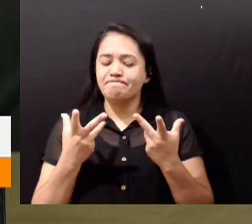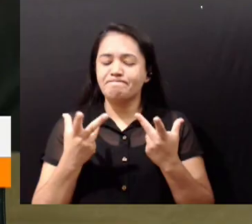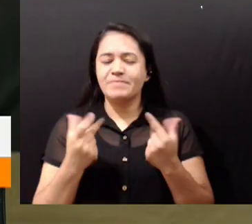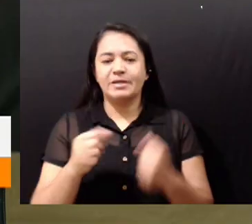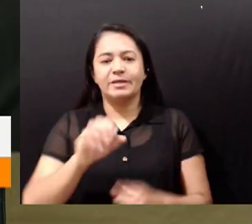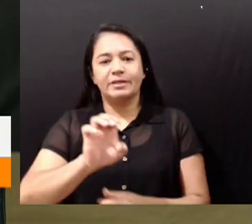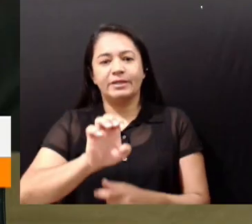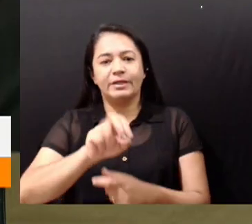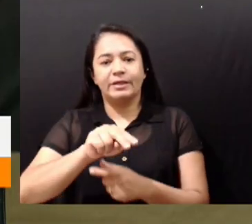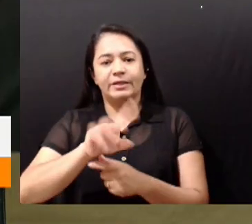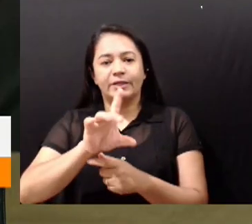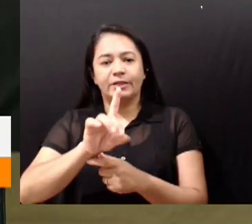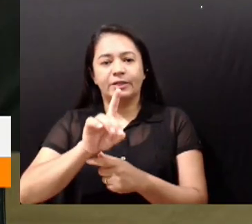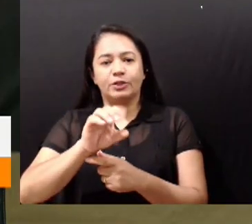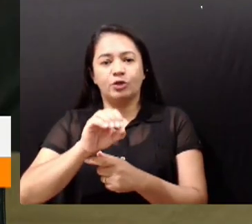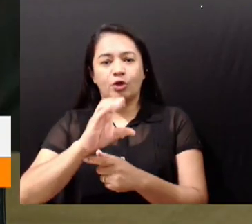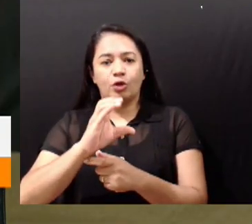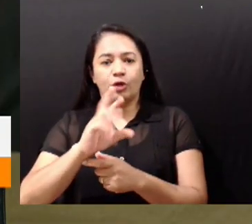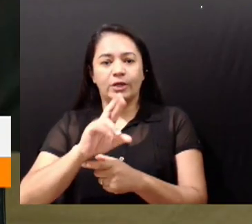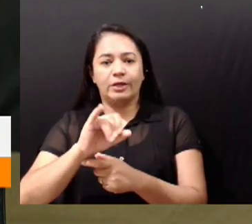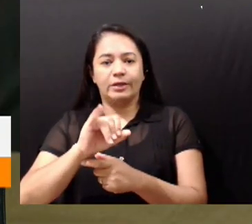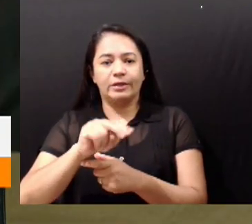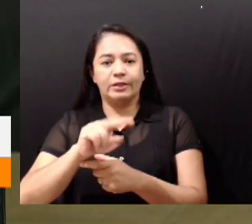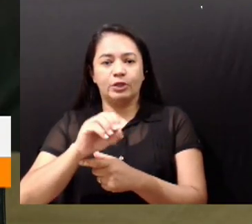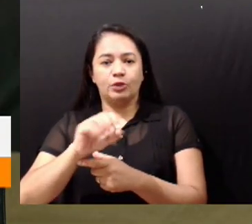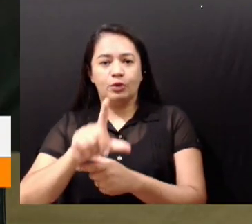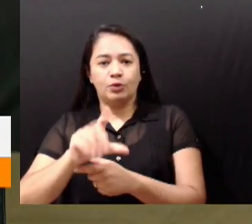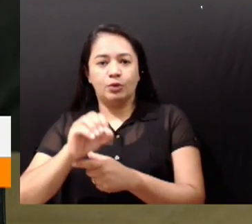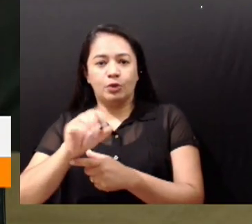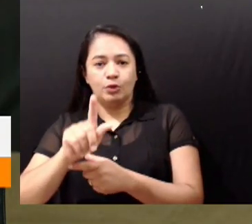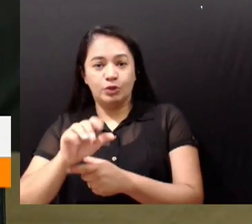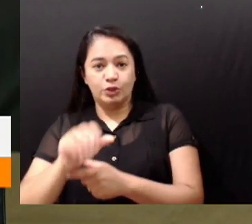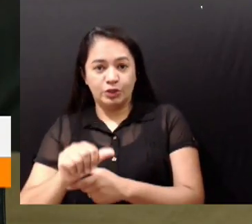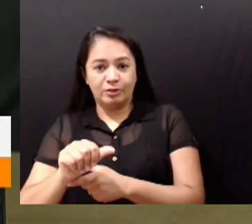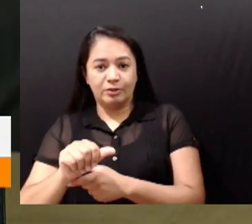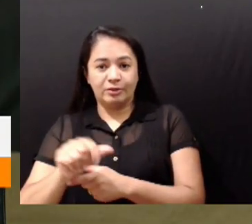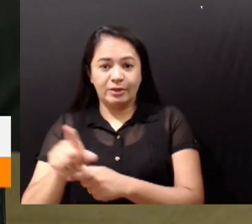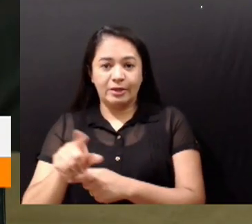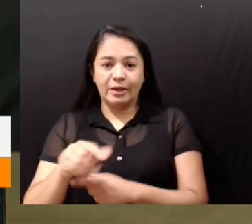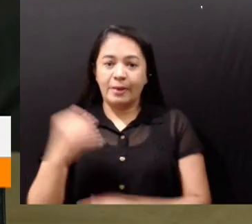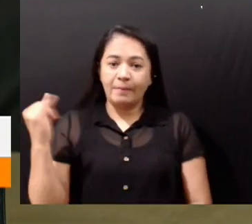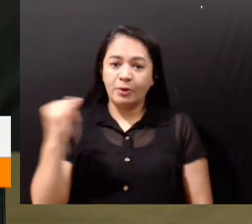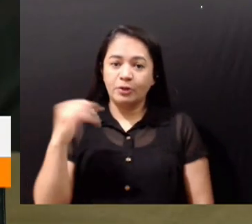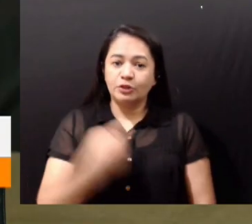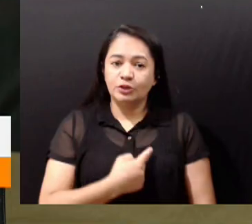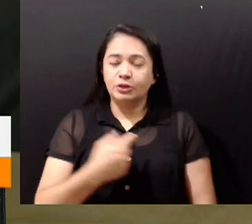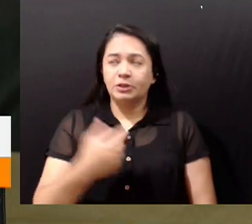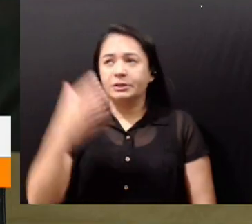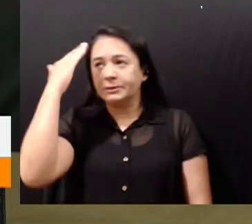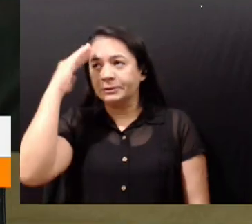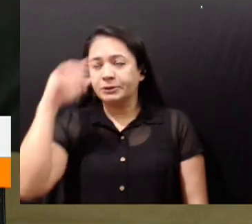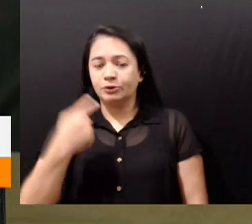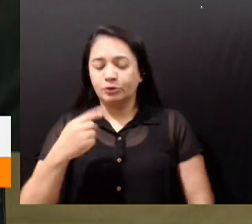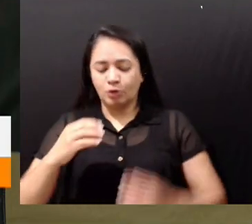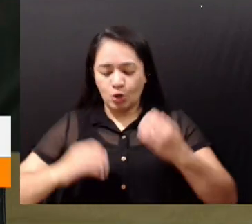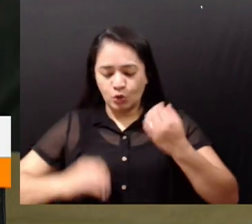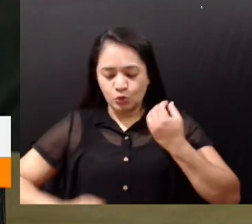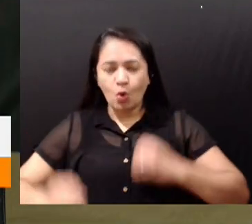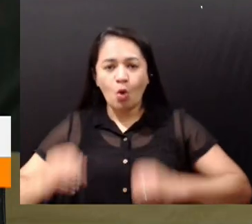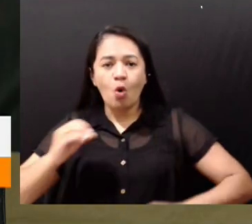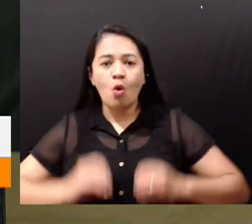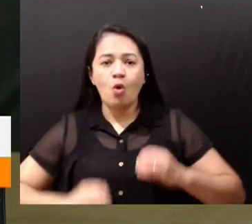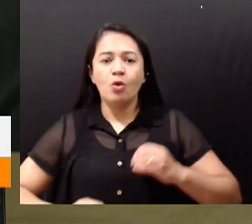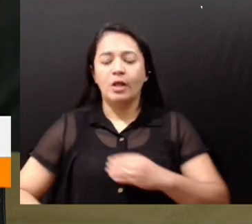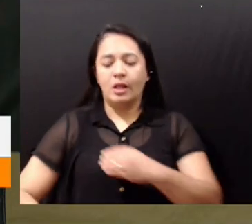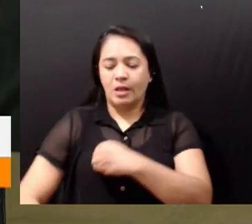entender e para a gente ter o direcionamento, né, referente ao nosso organismo, fazer os